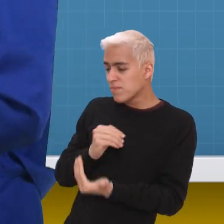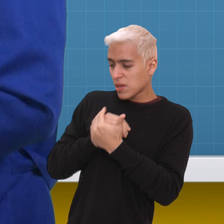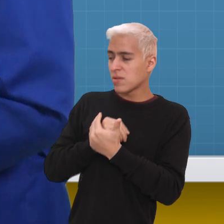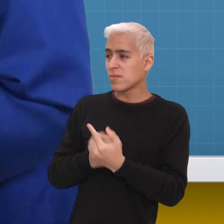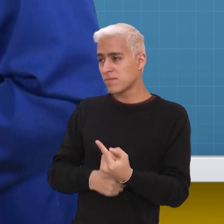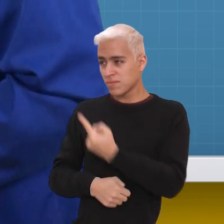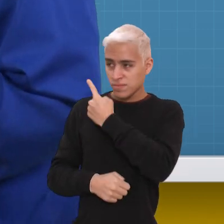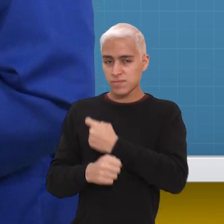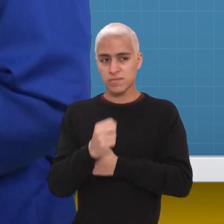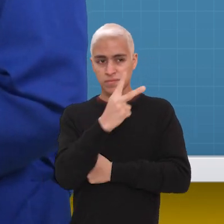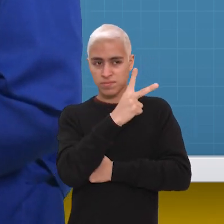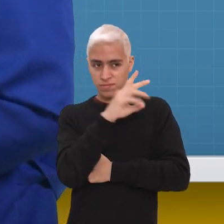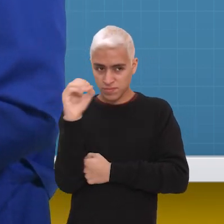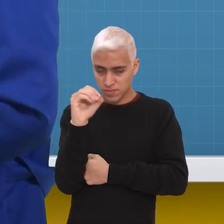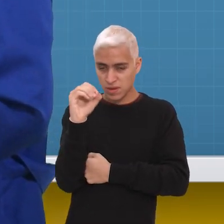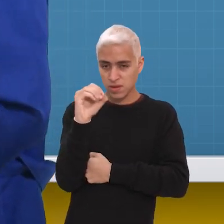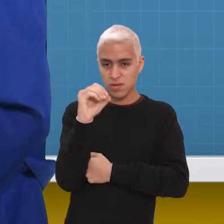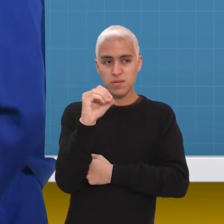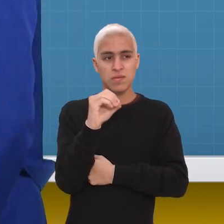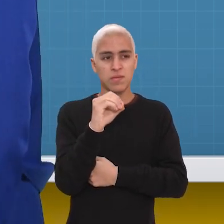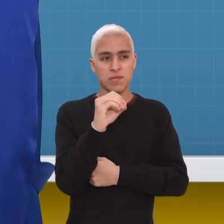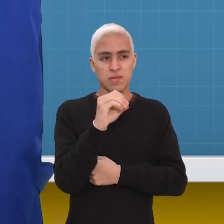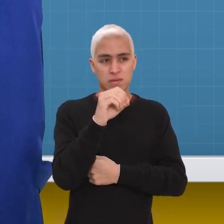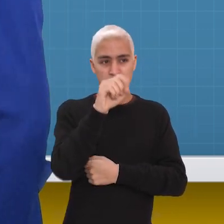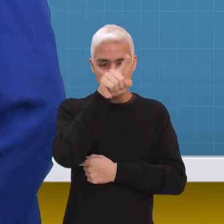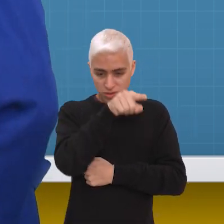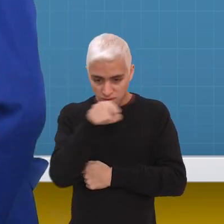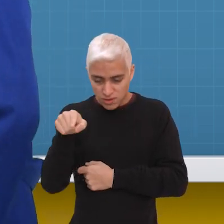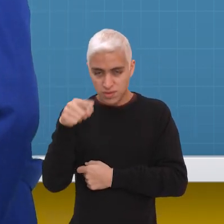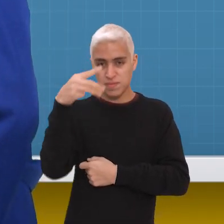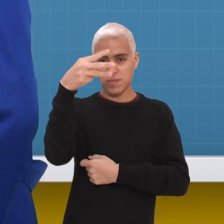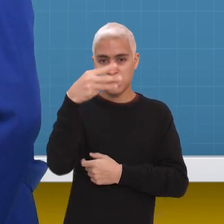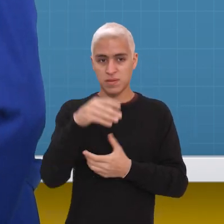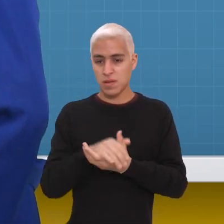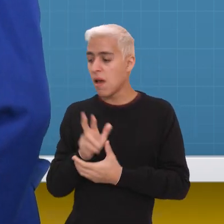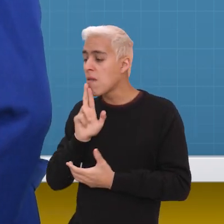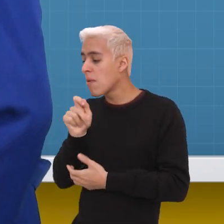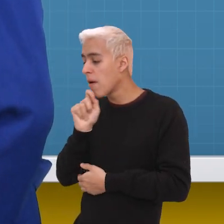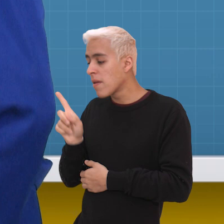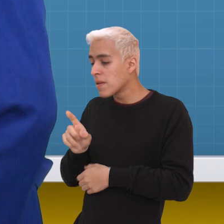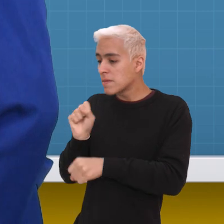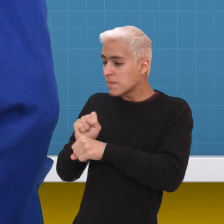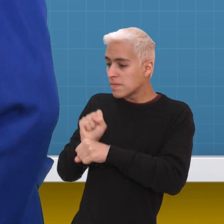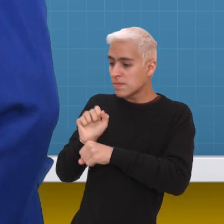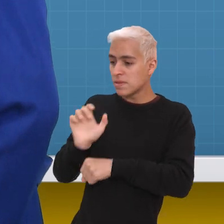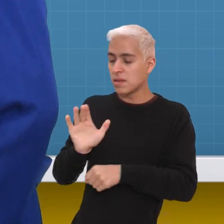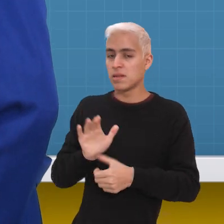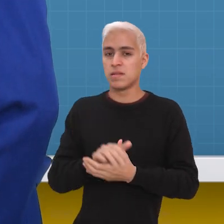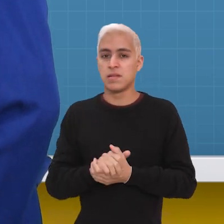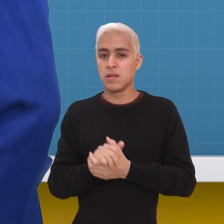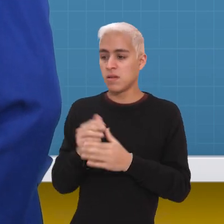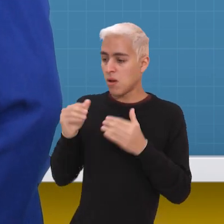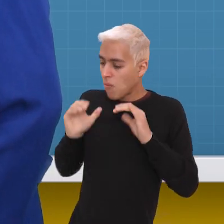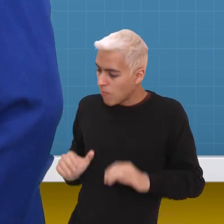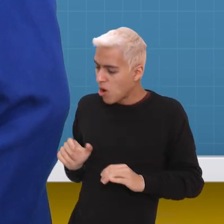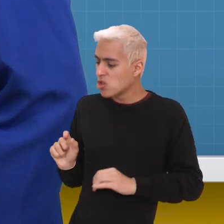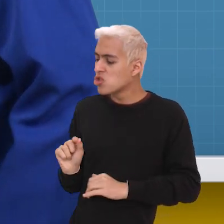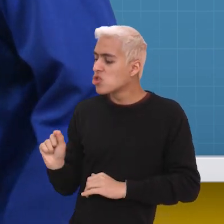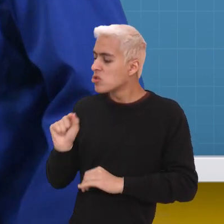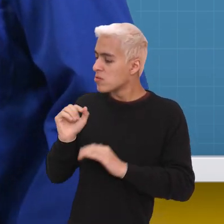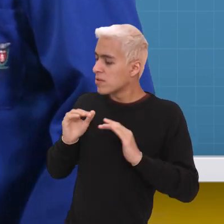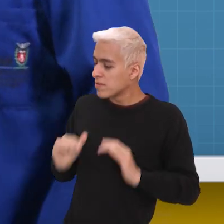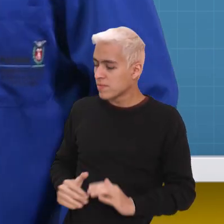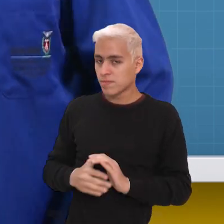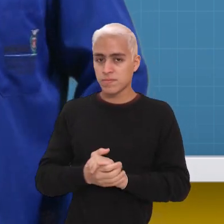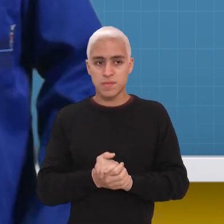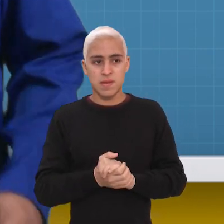lá, por favor, 1.200 dividido por 3. Isso, coloca a chave. Não responda, espere aí. Comporte-se